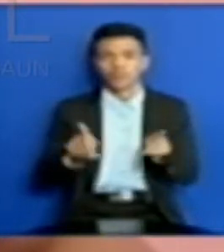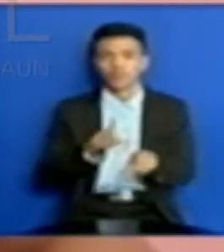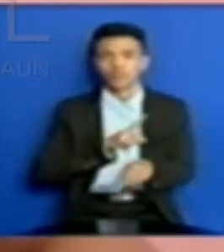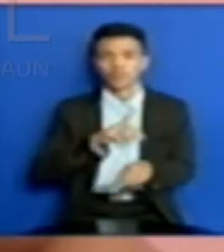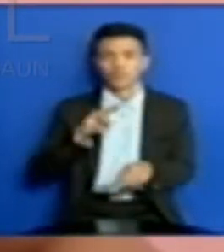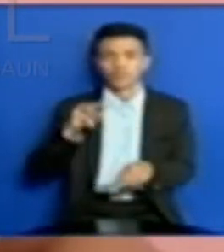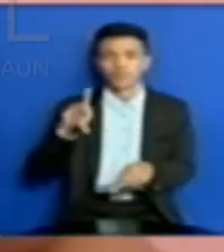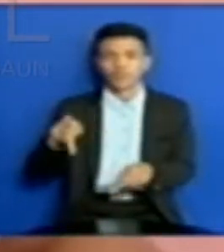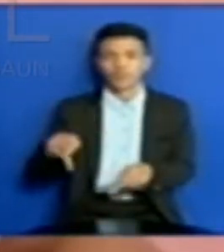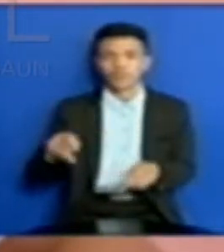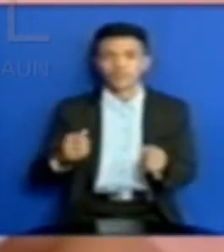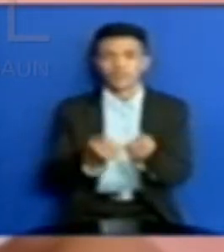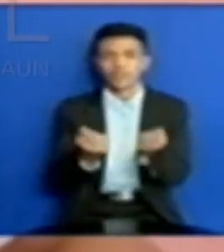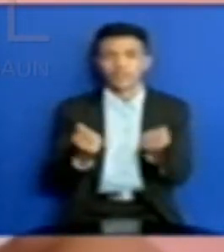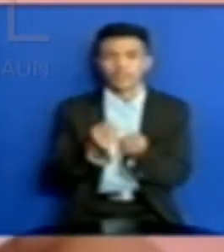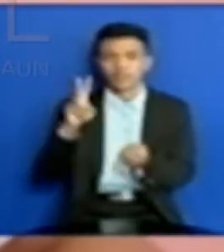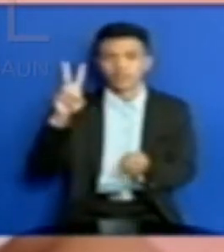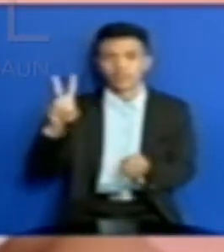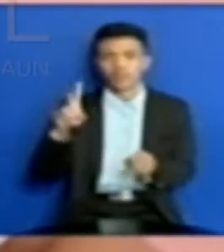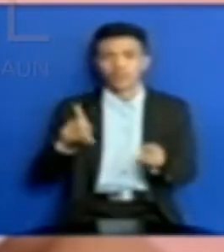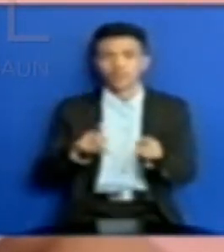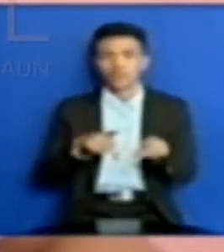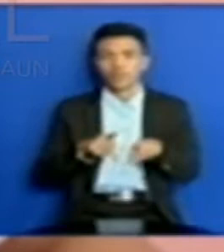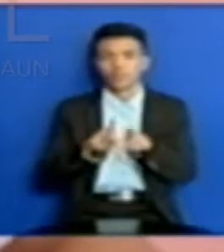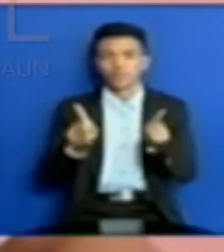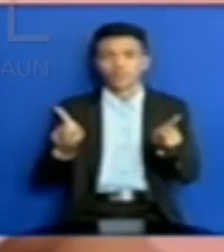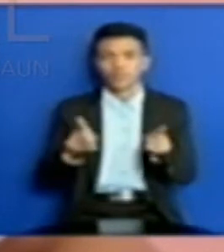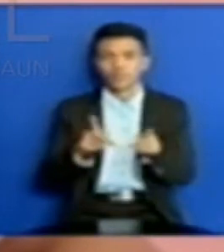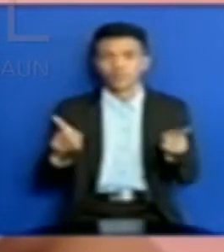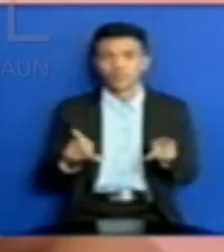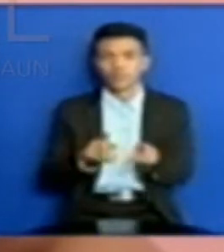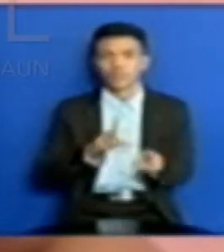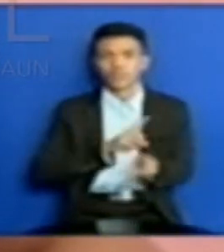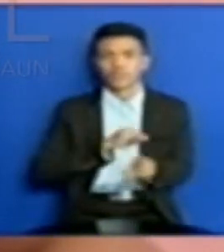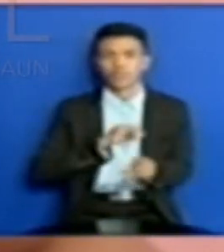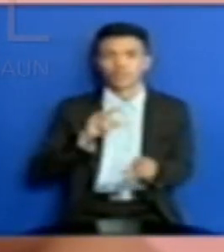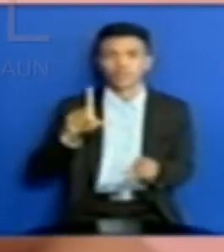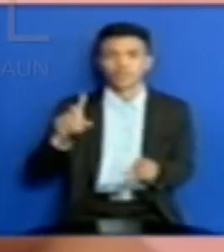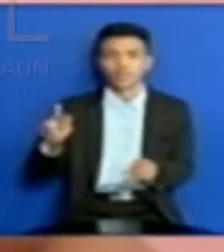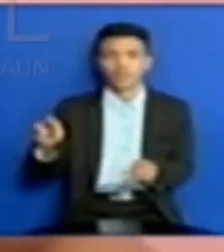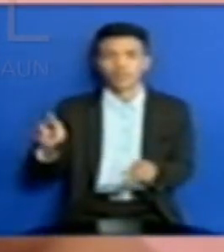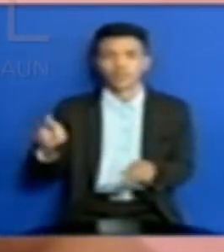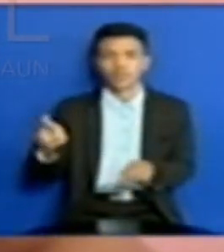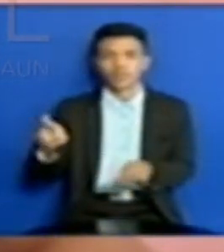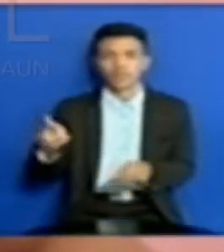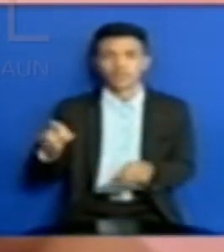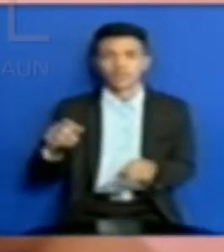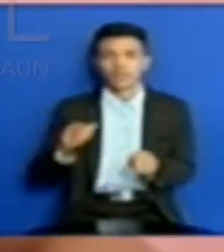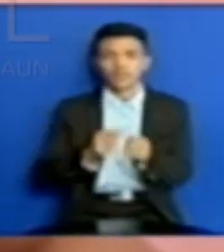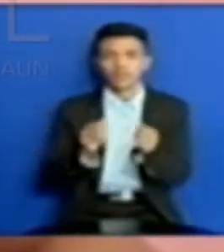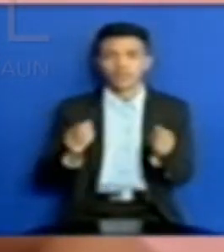e a aldeia Rua, e posto administrativo Ilomar e a aldeia Valu, e posto